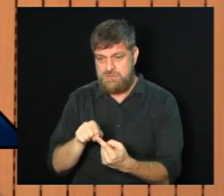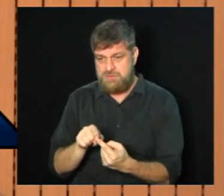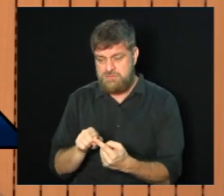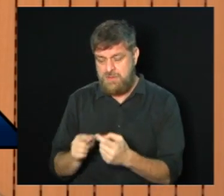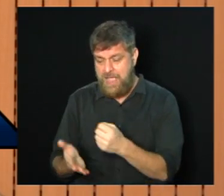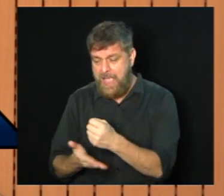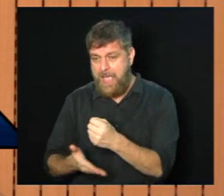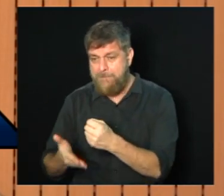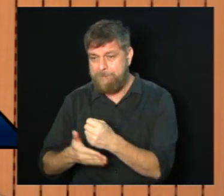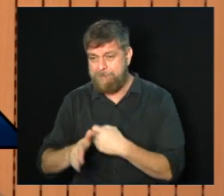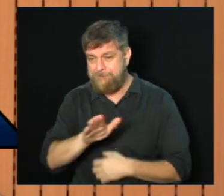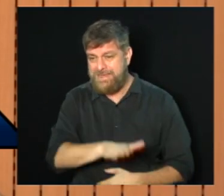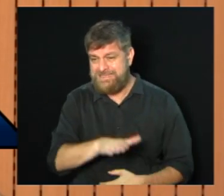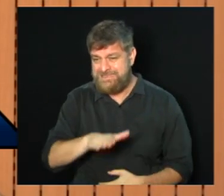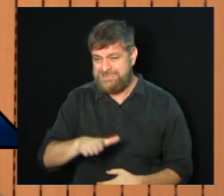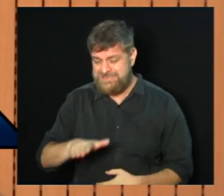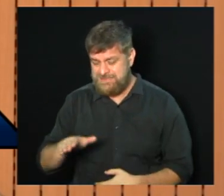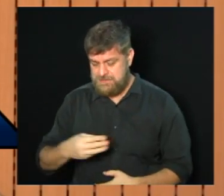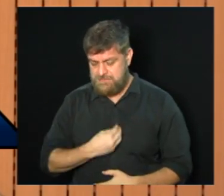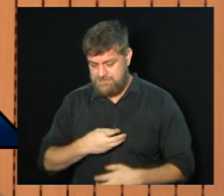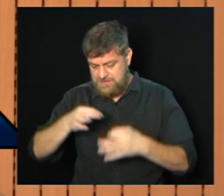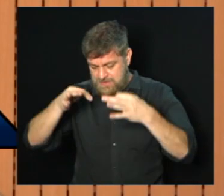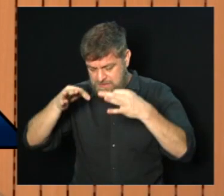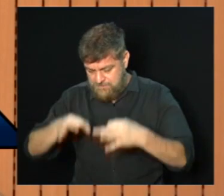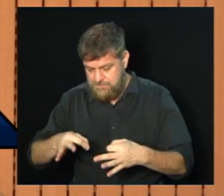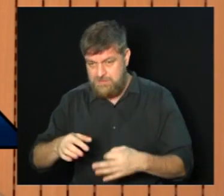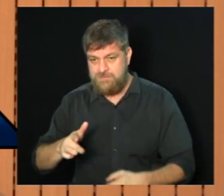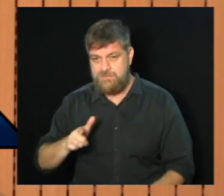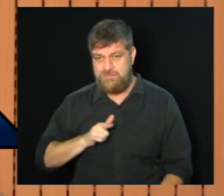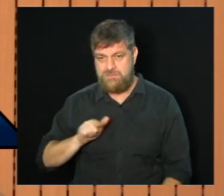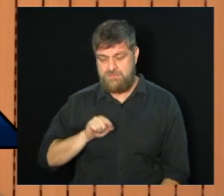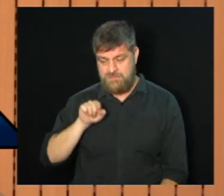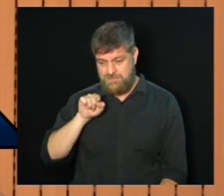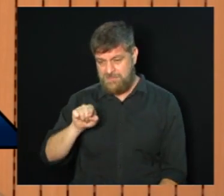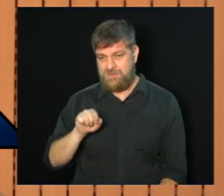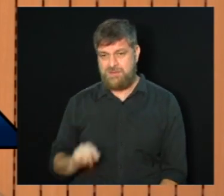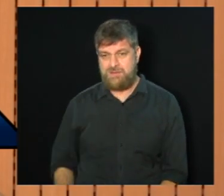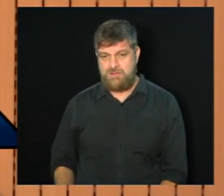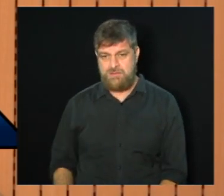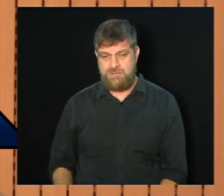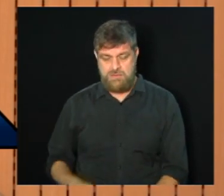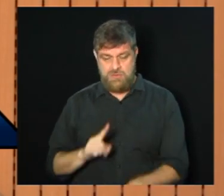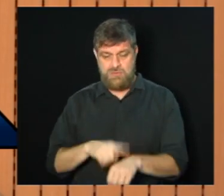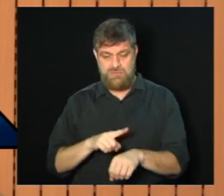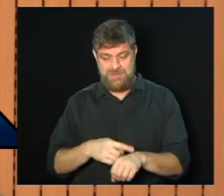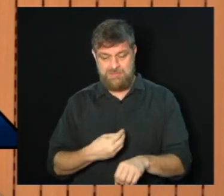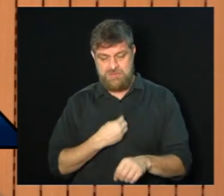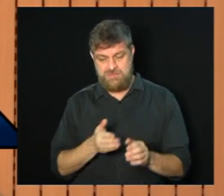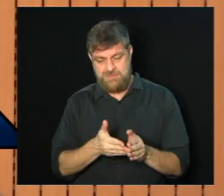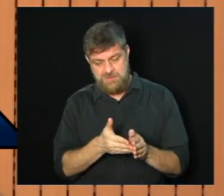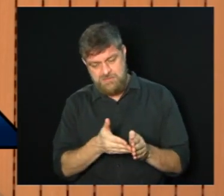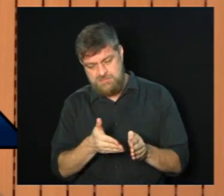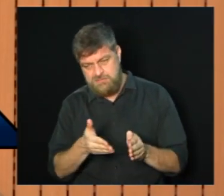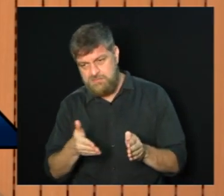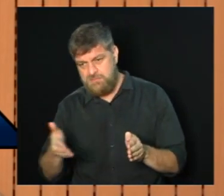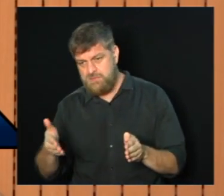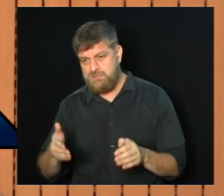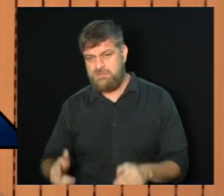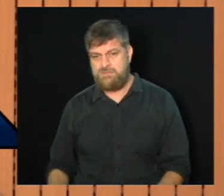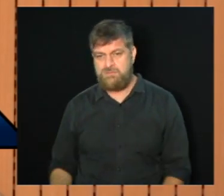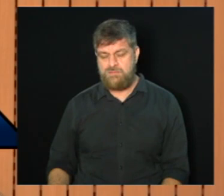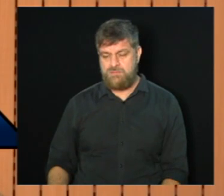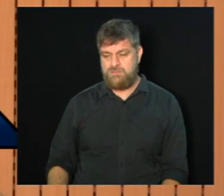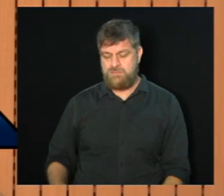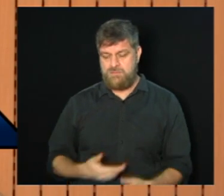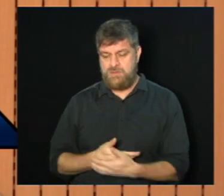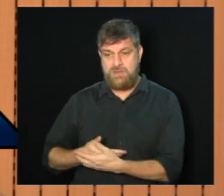a essas crianças que terão um alicerce fundamental num período mais importante da vida, que é aquela